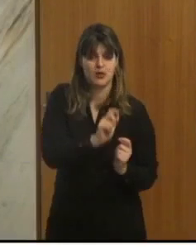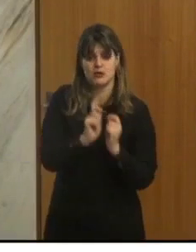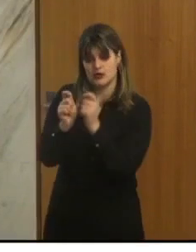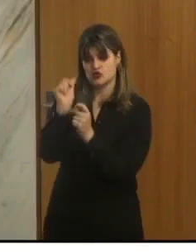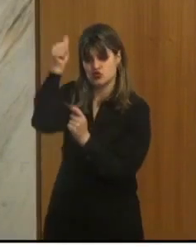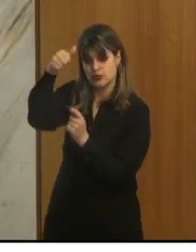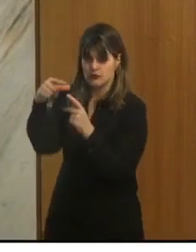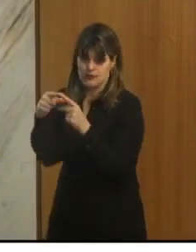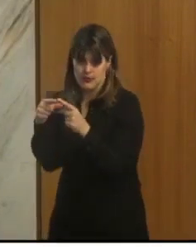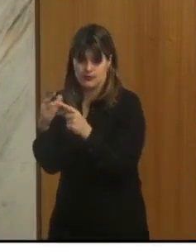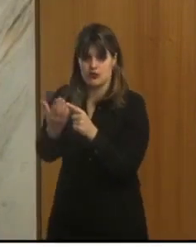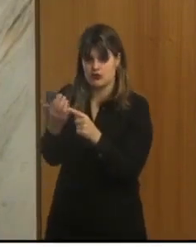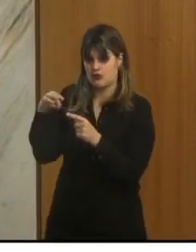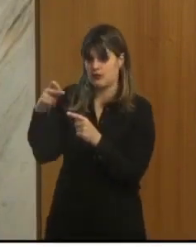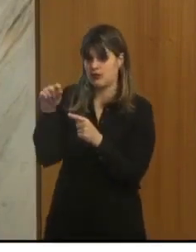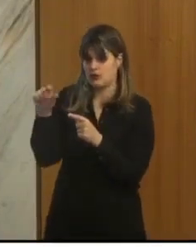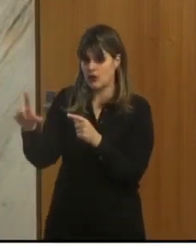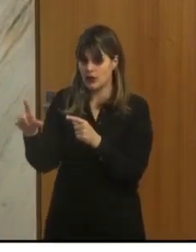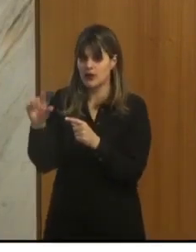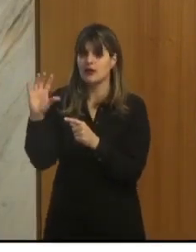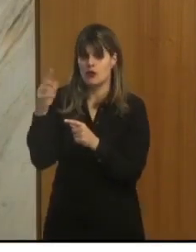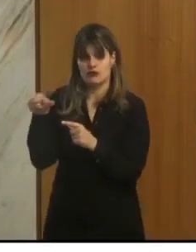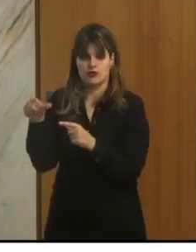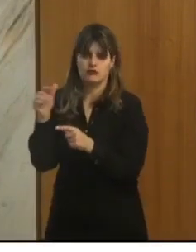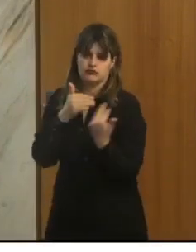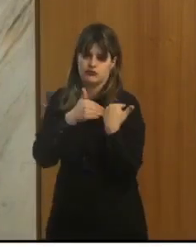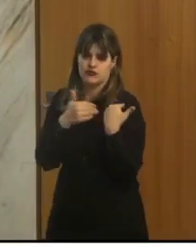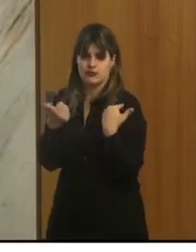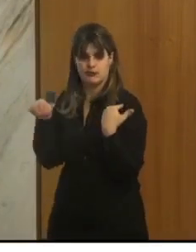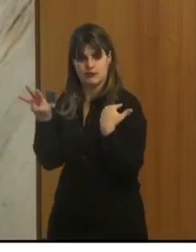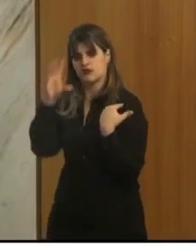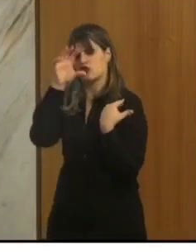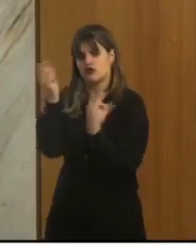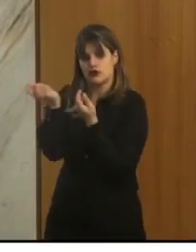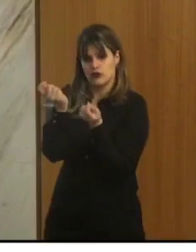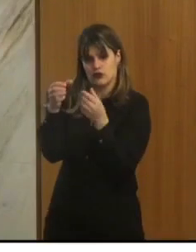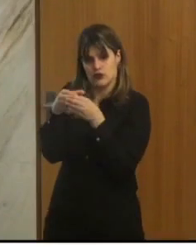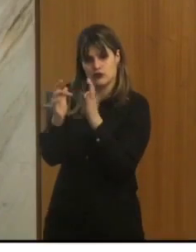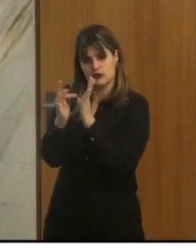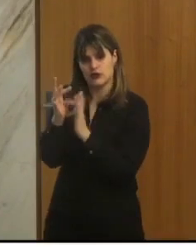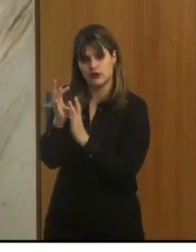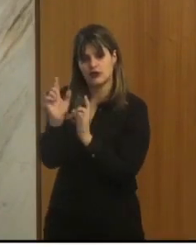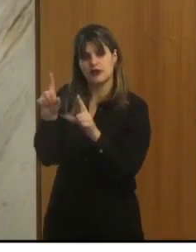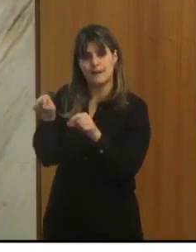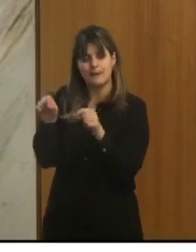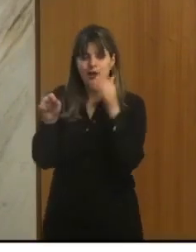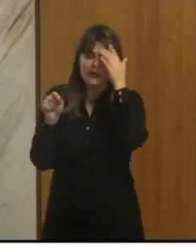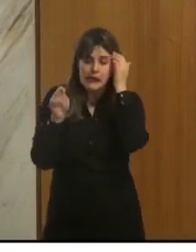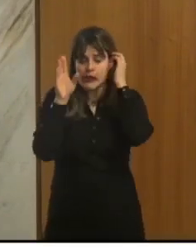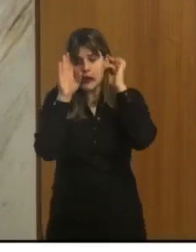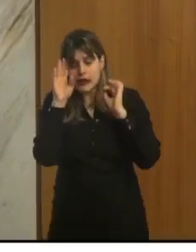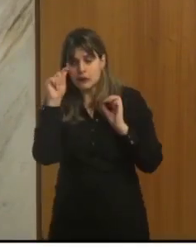Dom Manuel, quando este ainda era Duque de Beja, governador da Ordem de Cristo e presidente supunha-se de